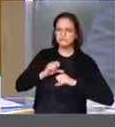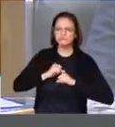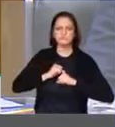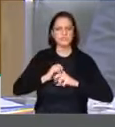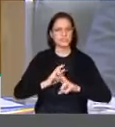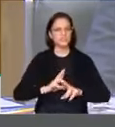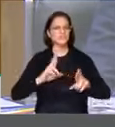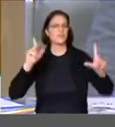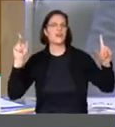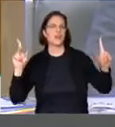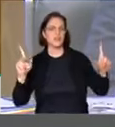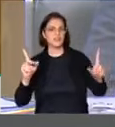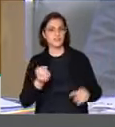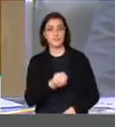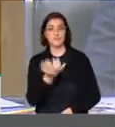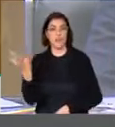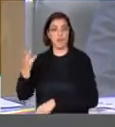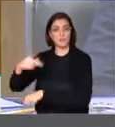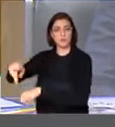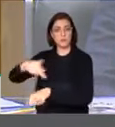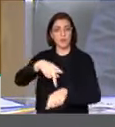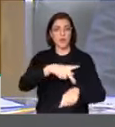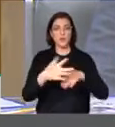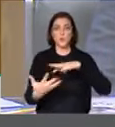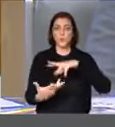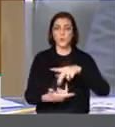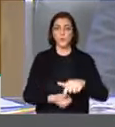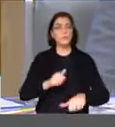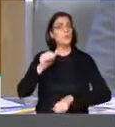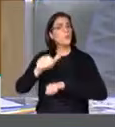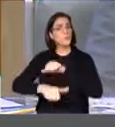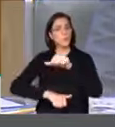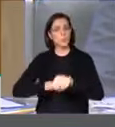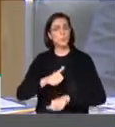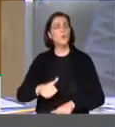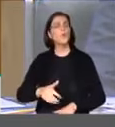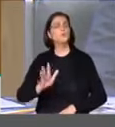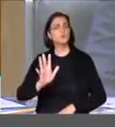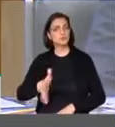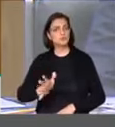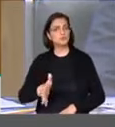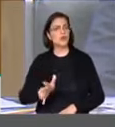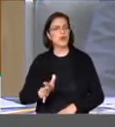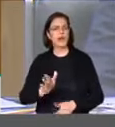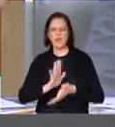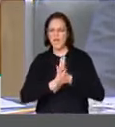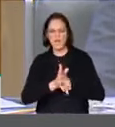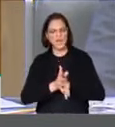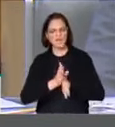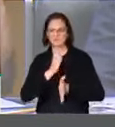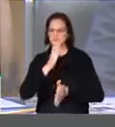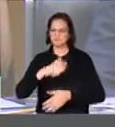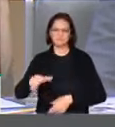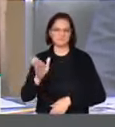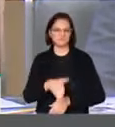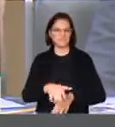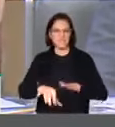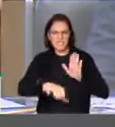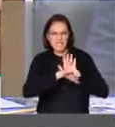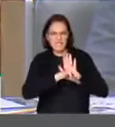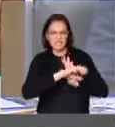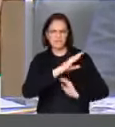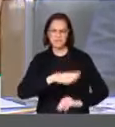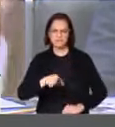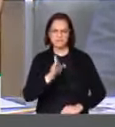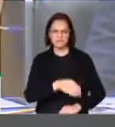que estão mudando a sua concepção e estão descriminalizando o que não é crime. Qual é, amor não é